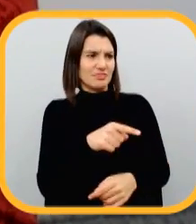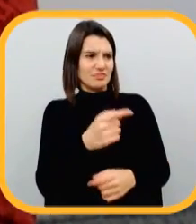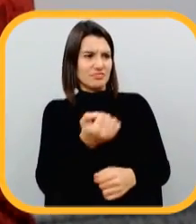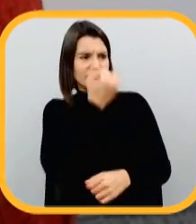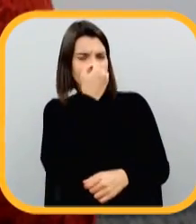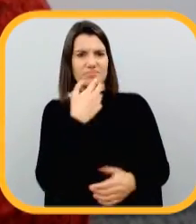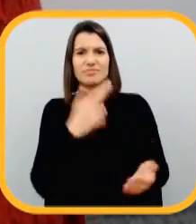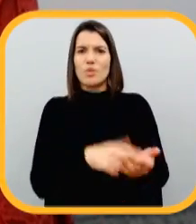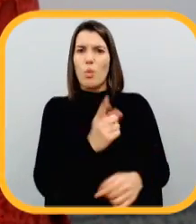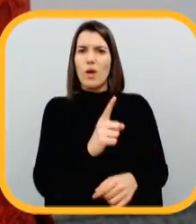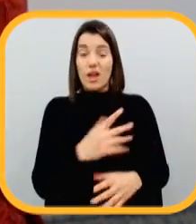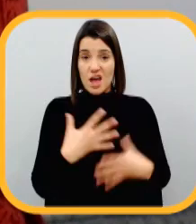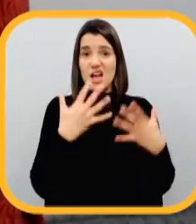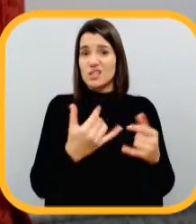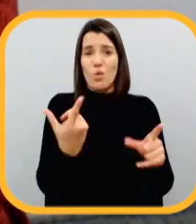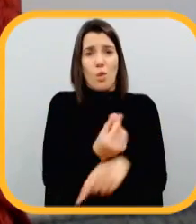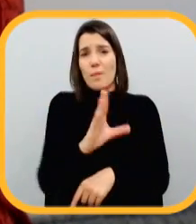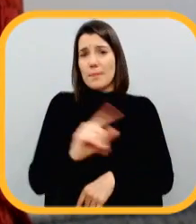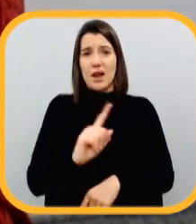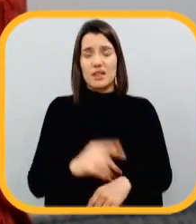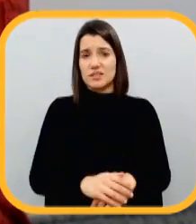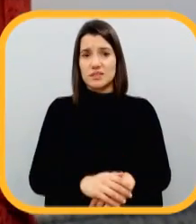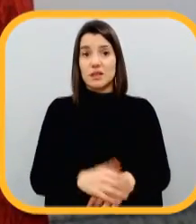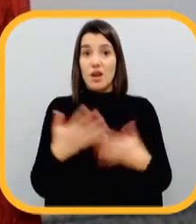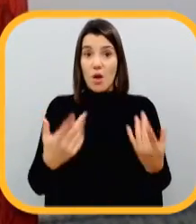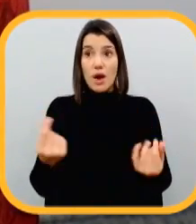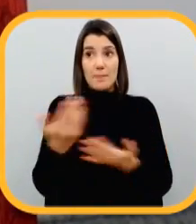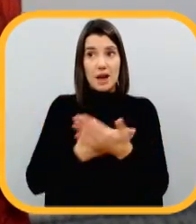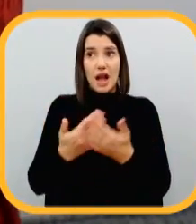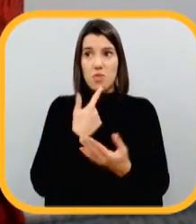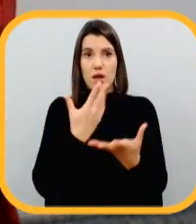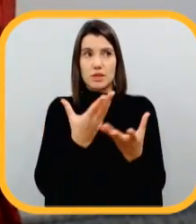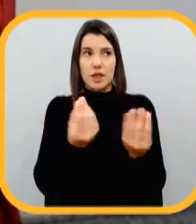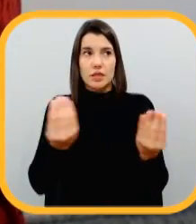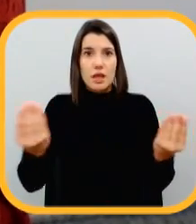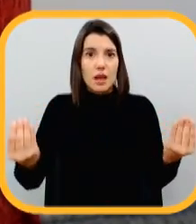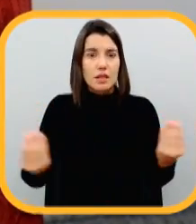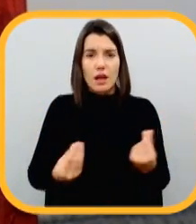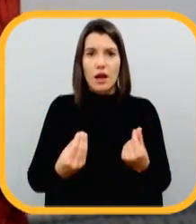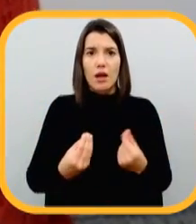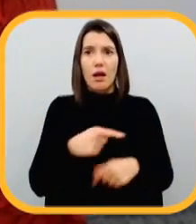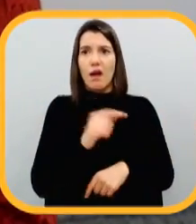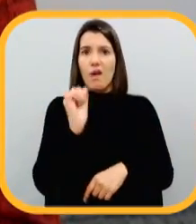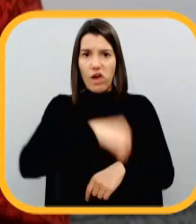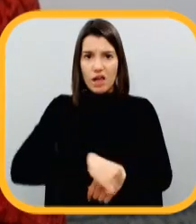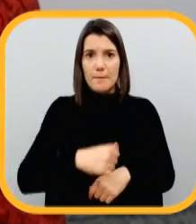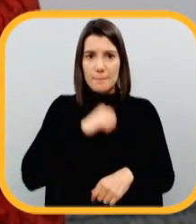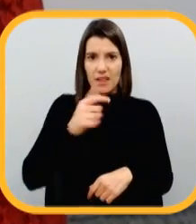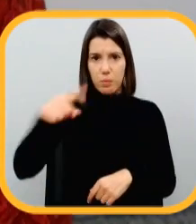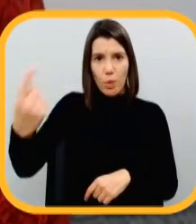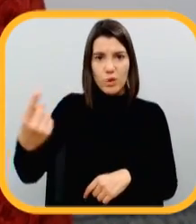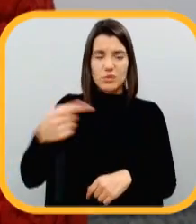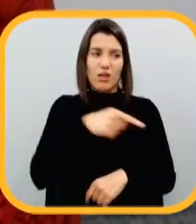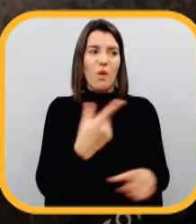cumprir, porque a seguir a pessoa já não vai comprar outra vez. E hoje em dia, com um mercado tão concorrencial, não nos interessa nada perder para a